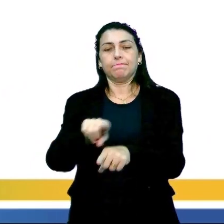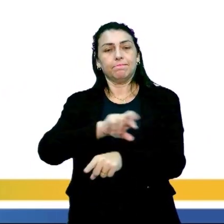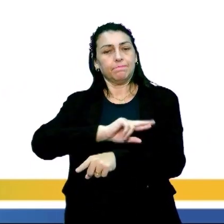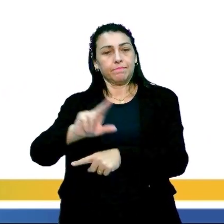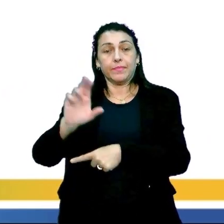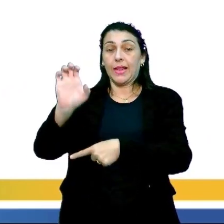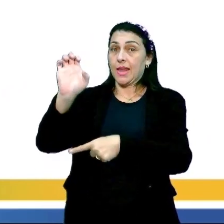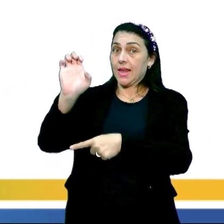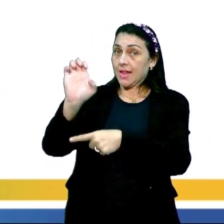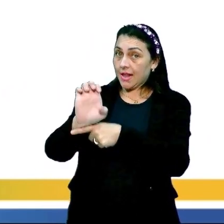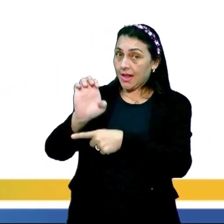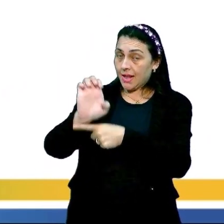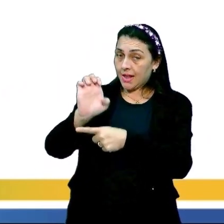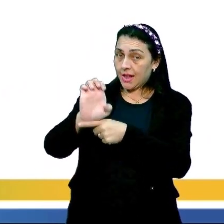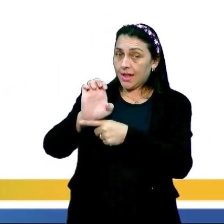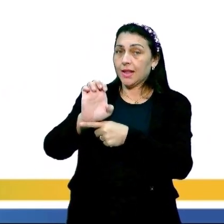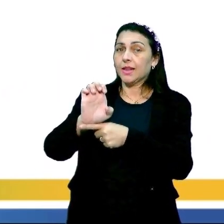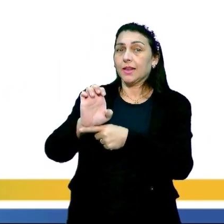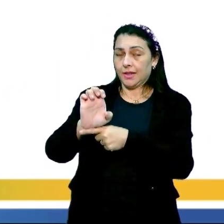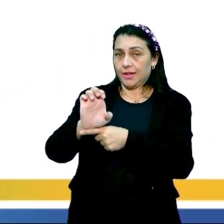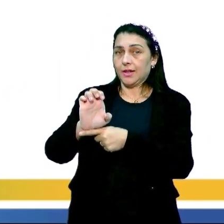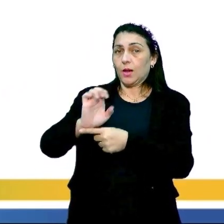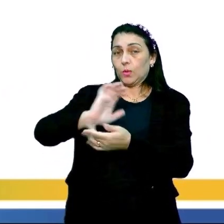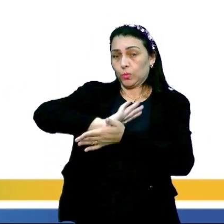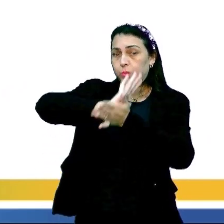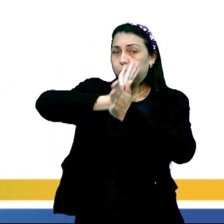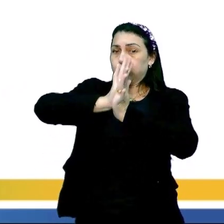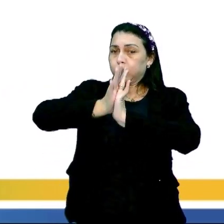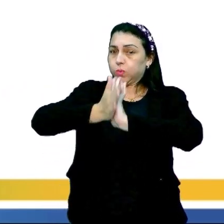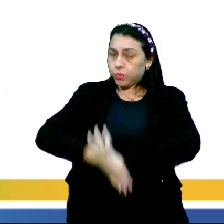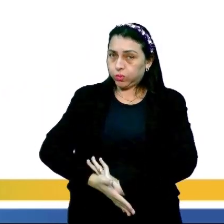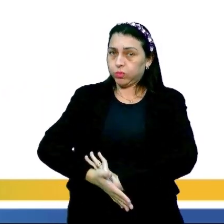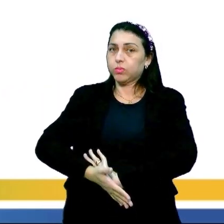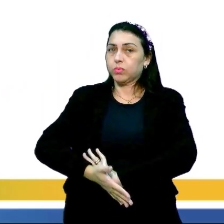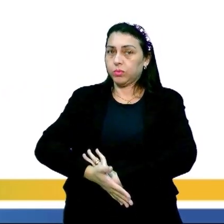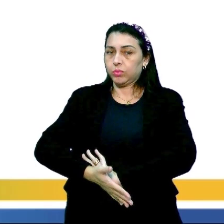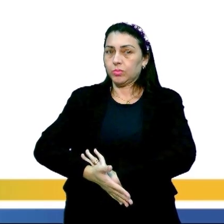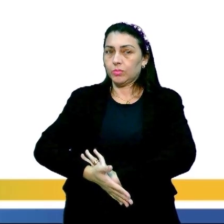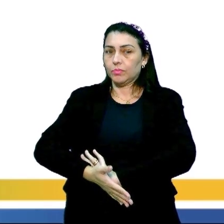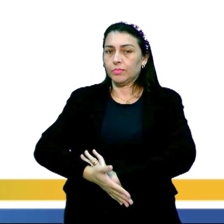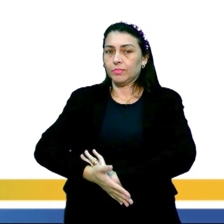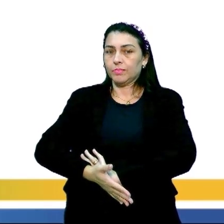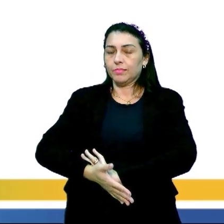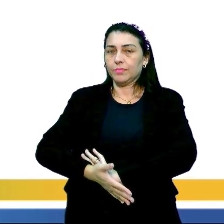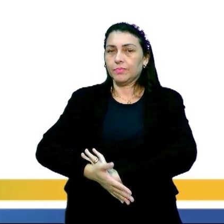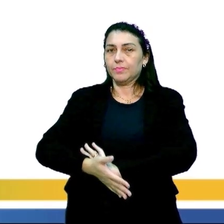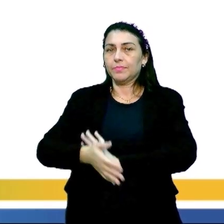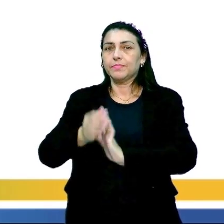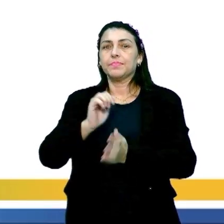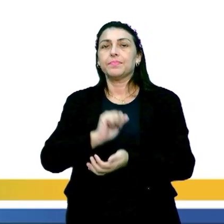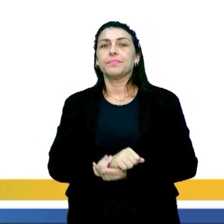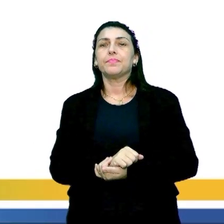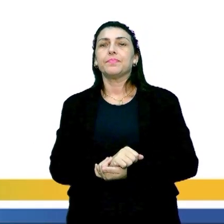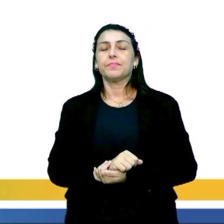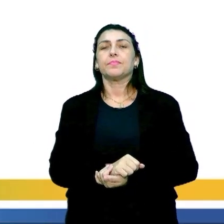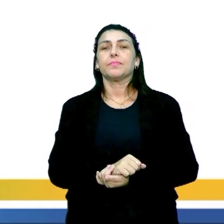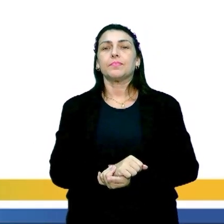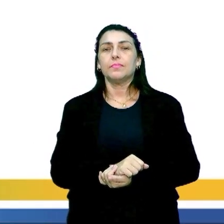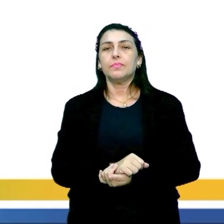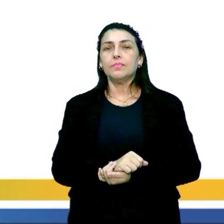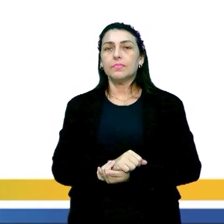não. As espécies vão ser extintas. Letra E. A extinção de